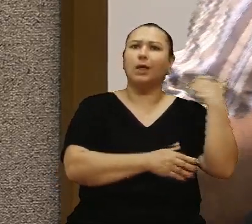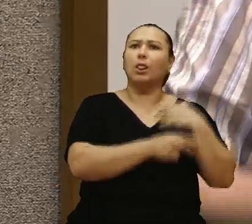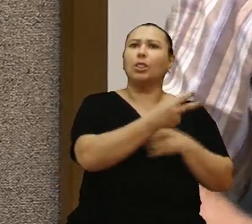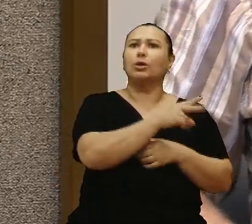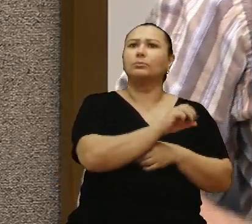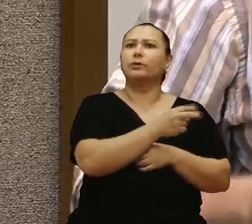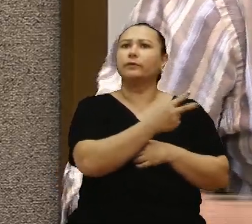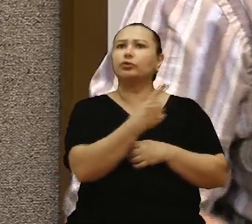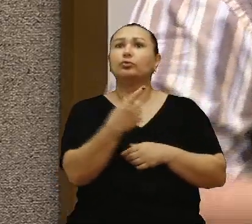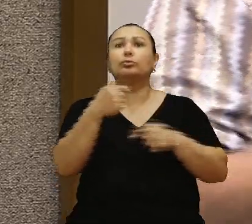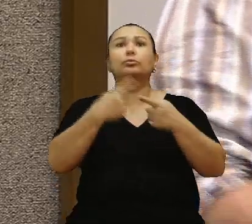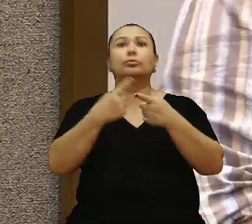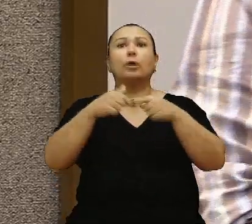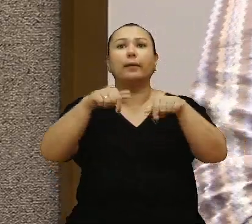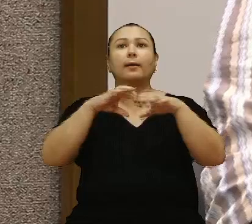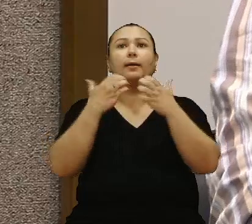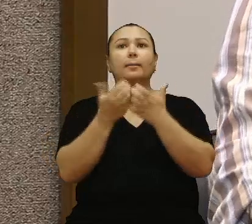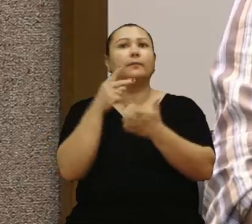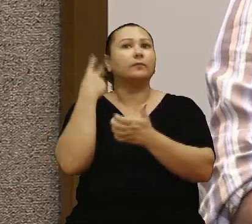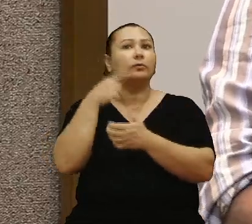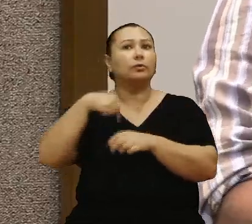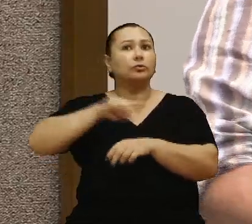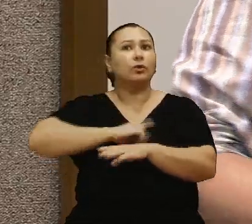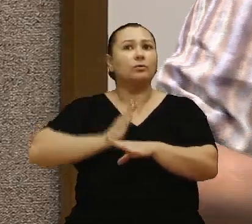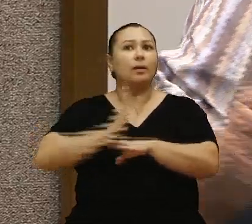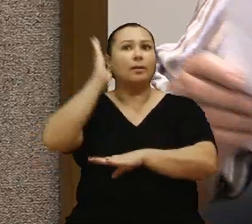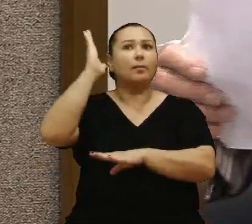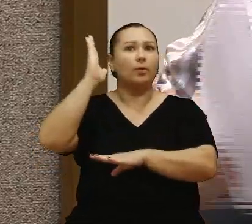porque nessa casa nós aprovamos